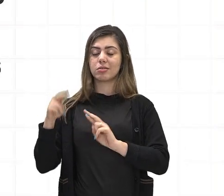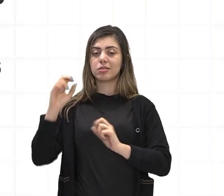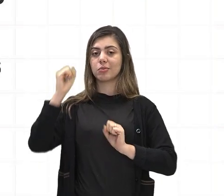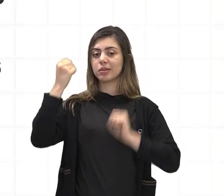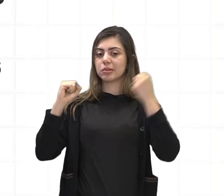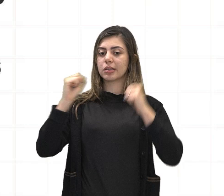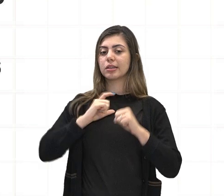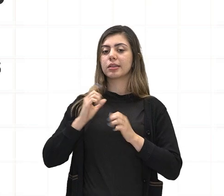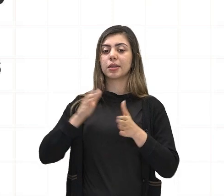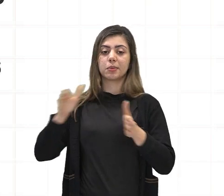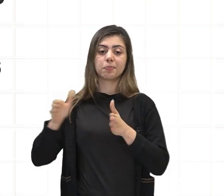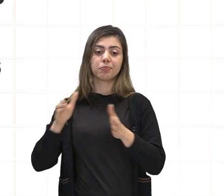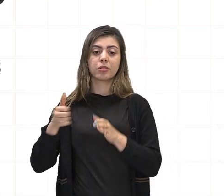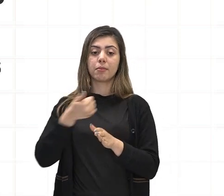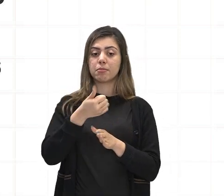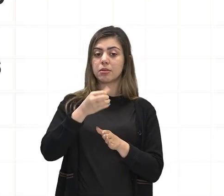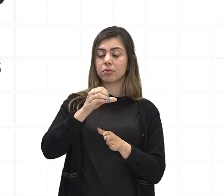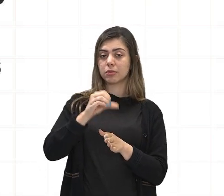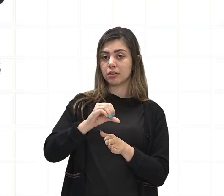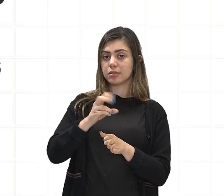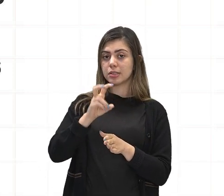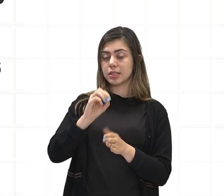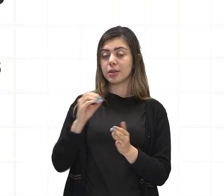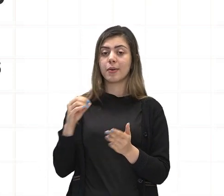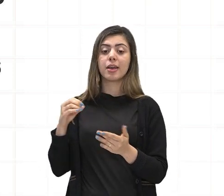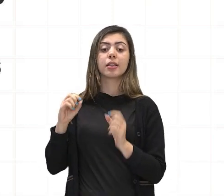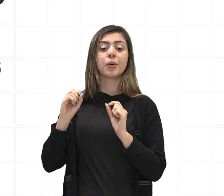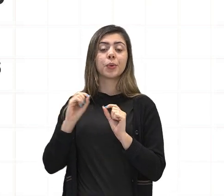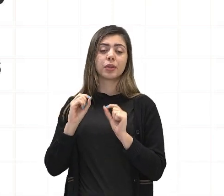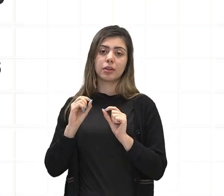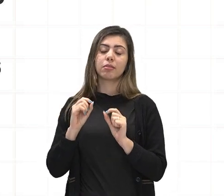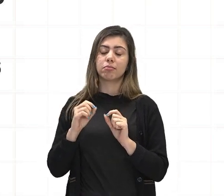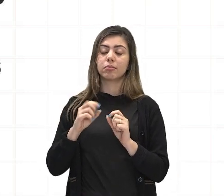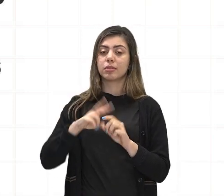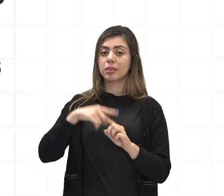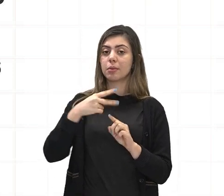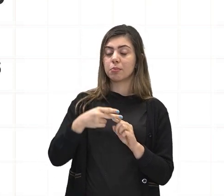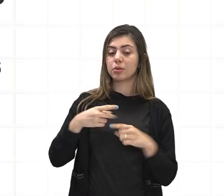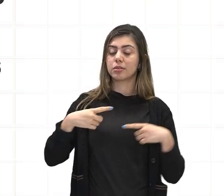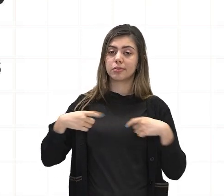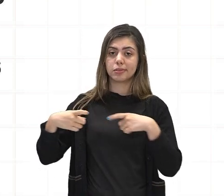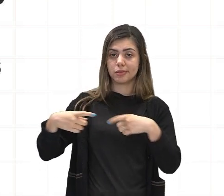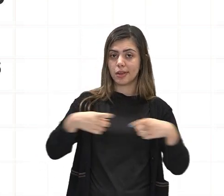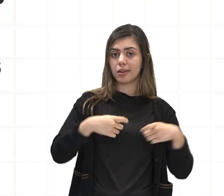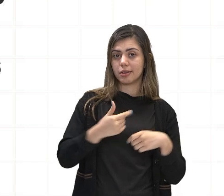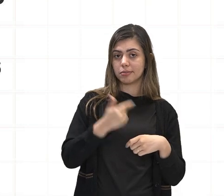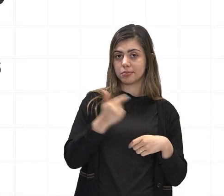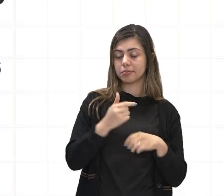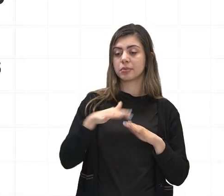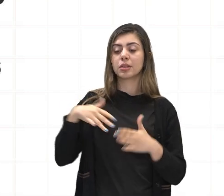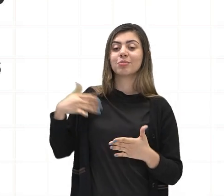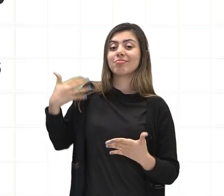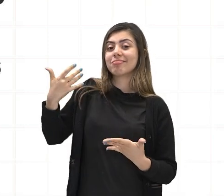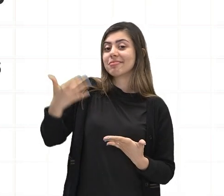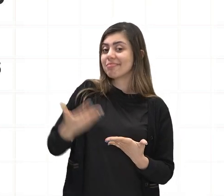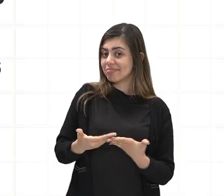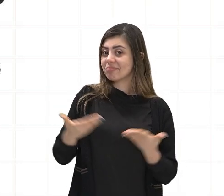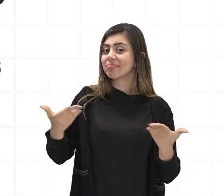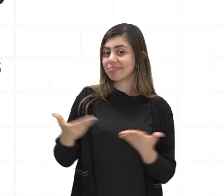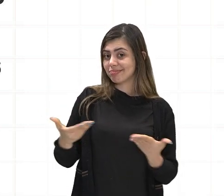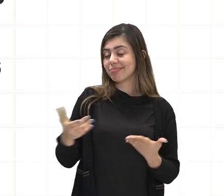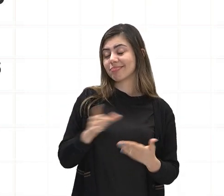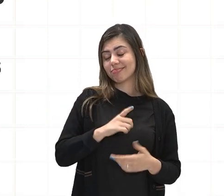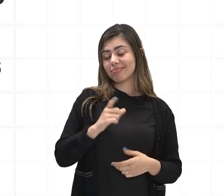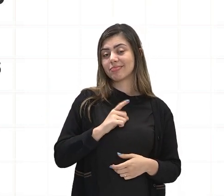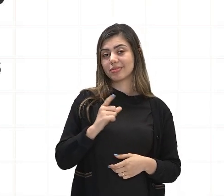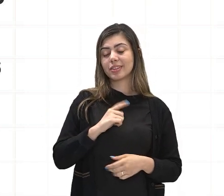de meados de 1950, né, pós Segunda Guerra Mundial, até os dias atuais. Nós